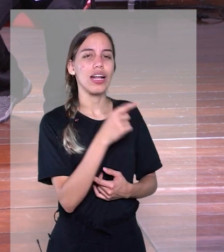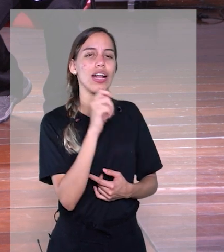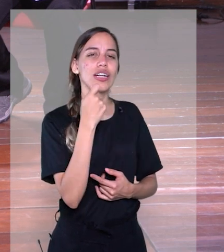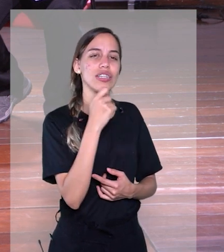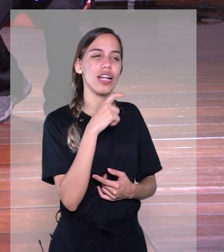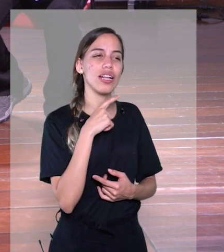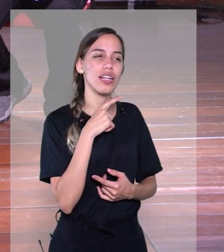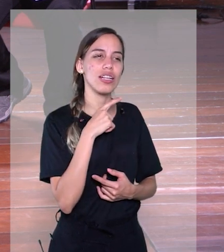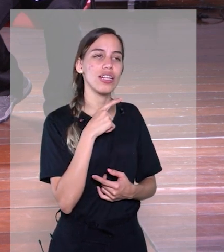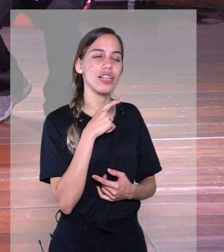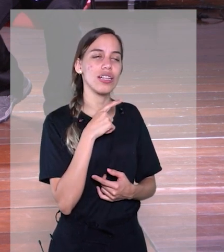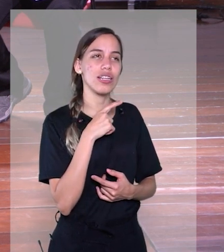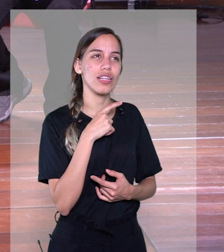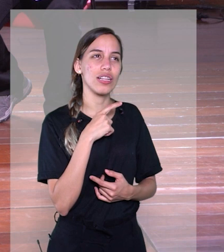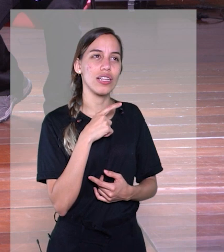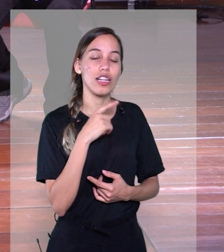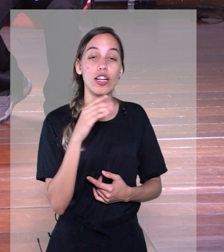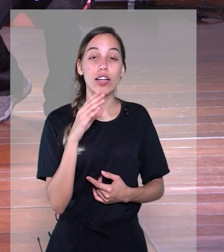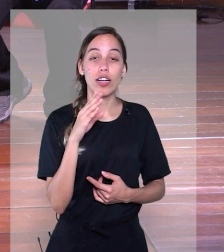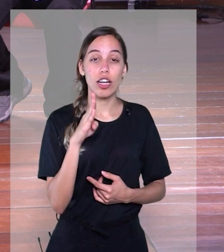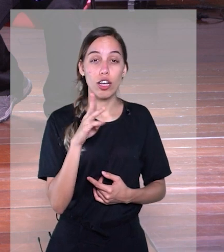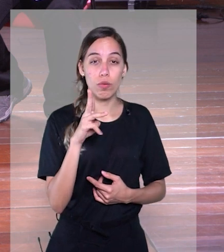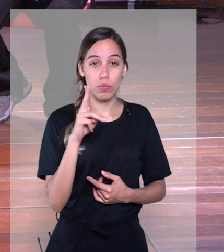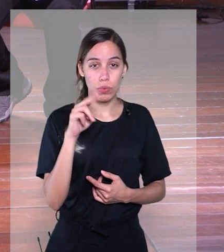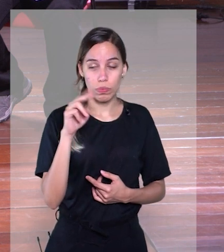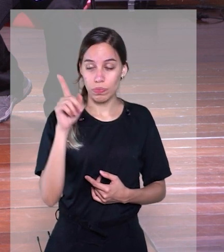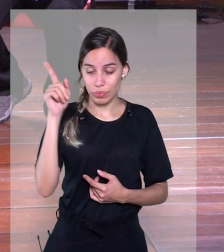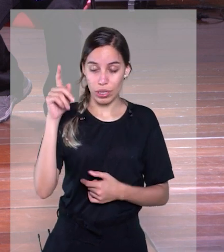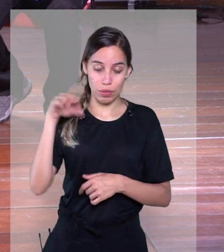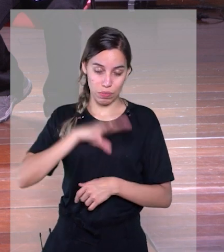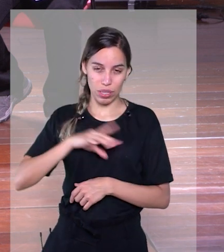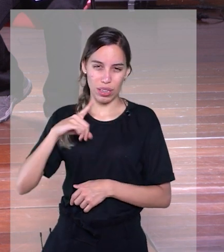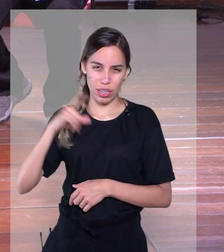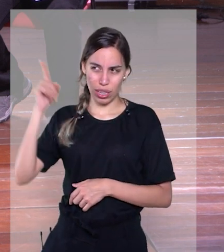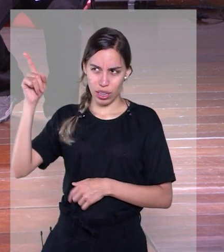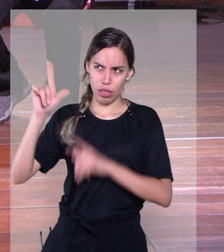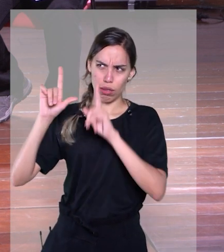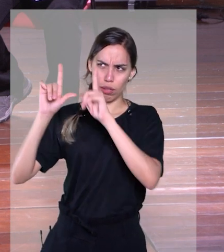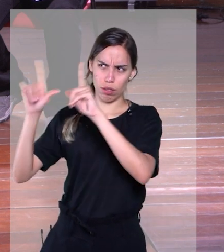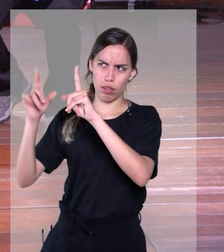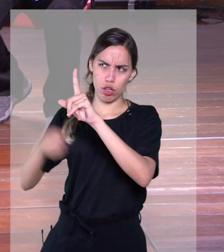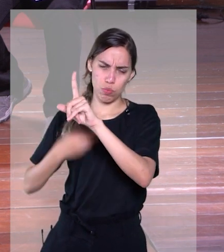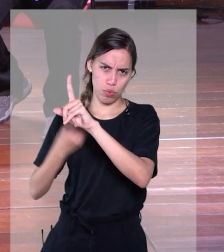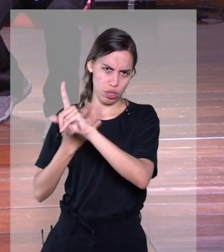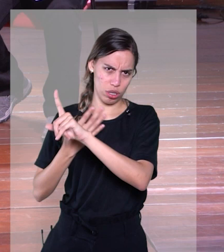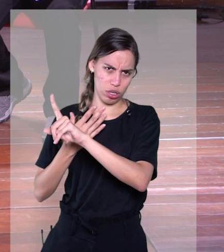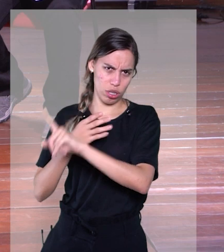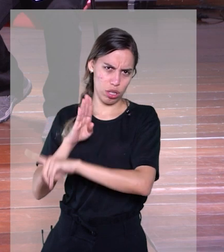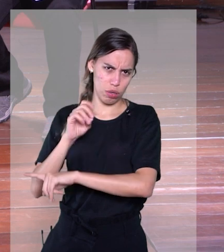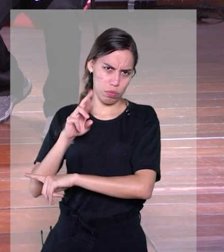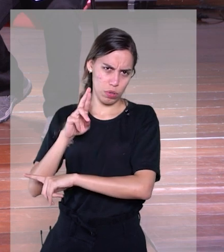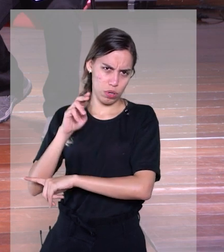minha infância, um lugar chamado Cinco Esquinas, cinco esquinas. E tem um poema do Borges, mas é só um poema.